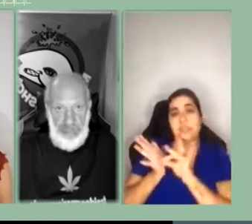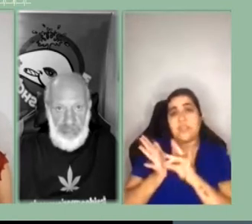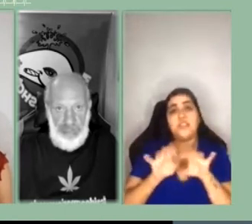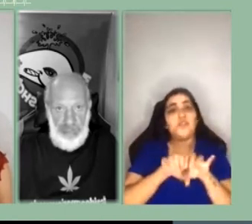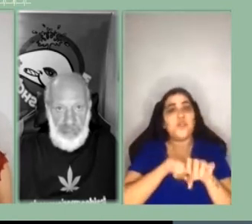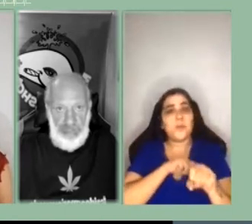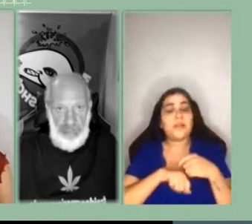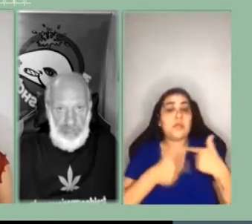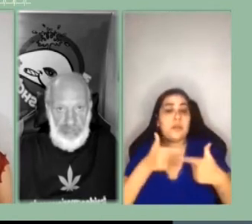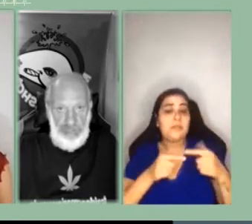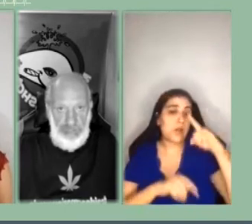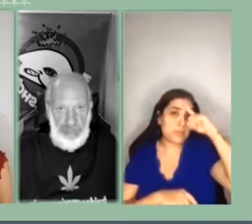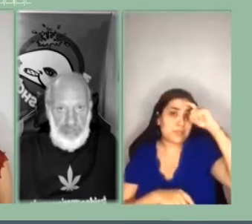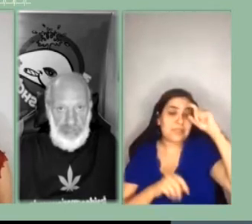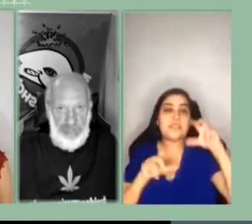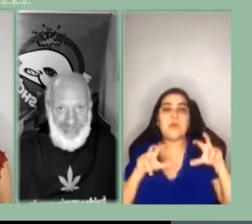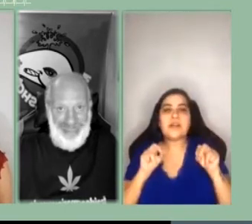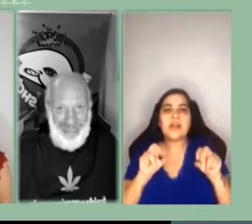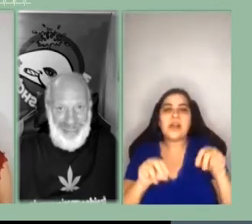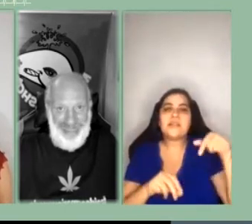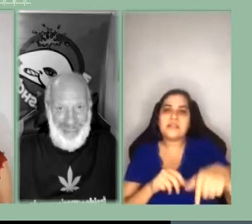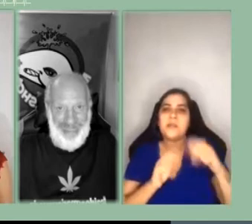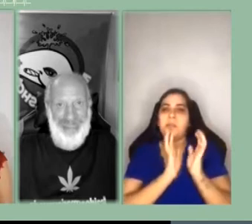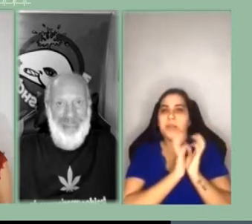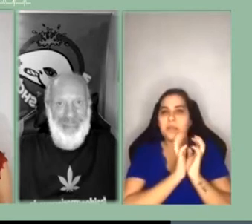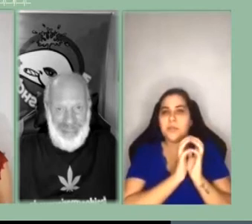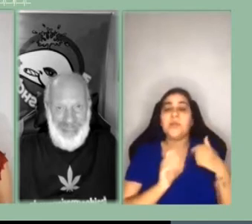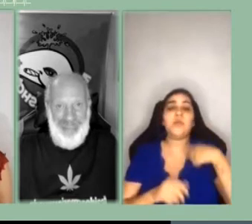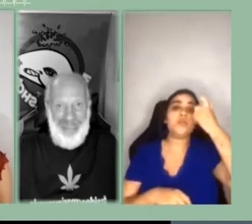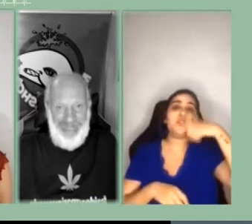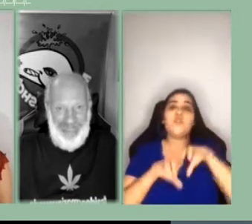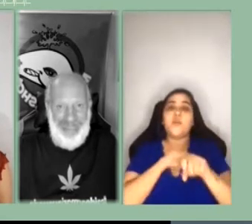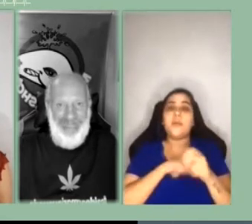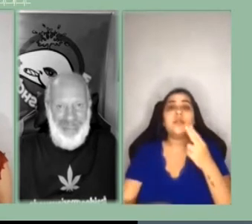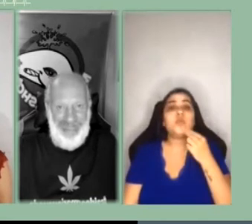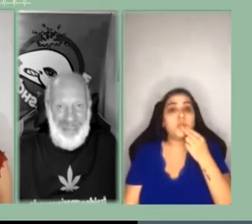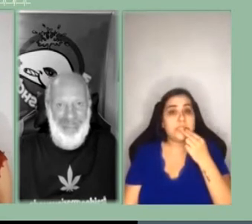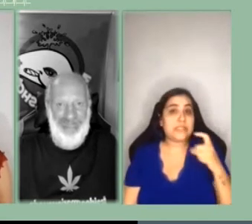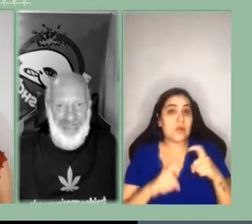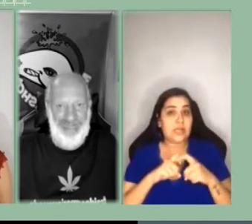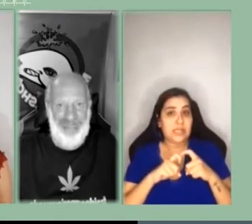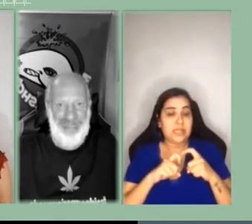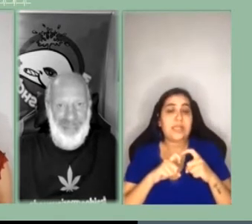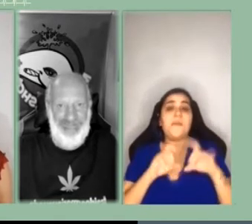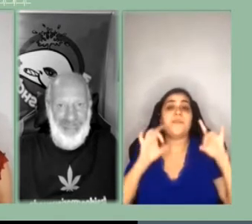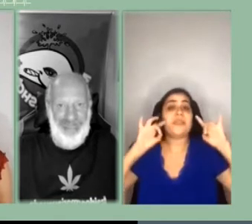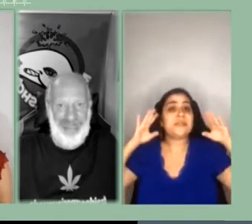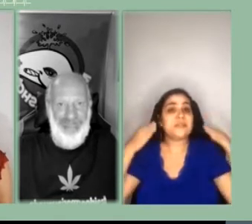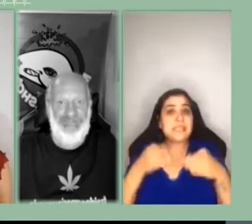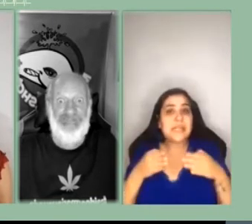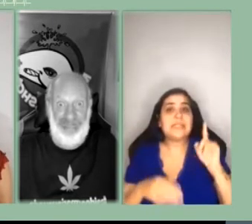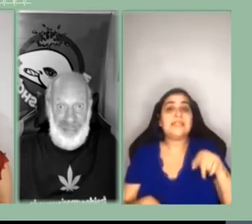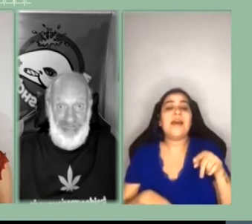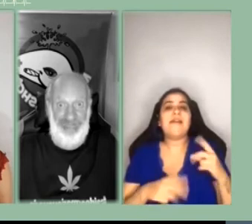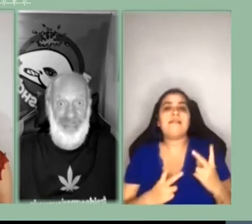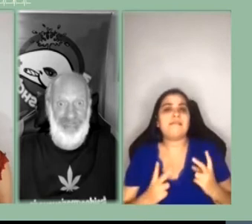no Hospital de Câncer de Pernambuco, e sou formada em nutrição clínica, especialista em oncologia.